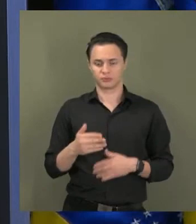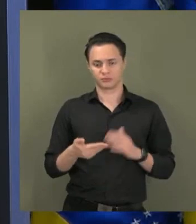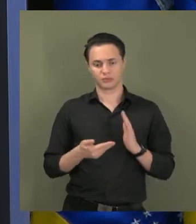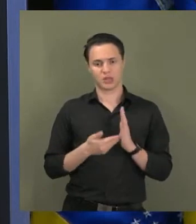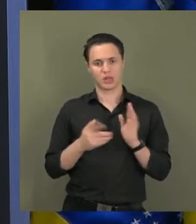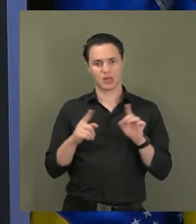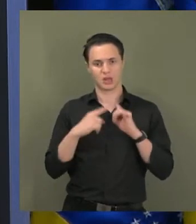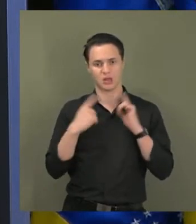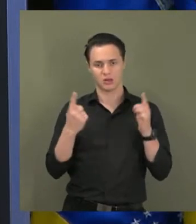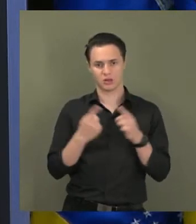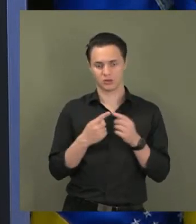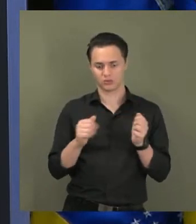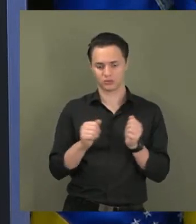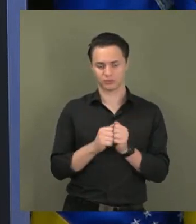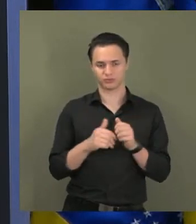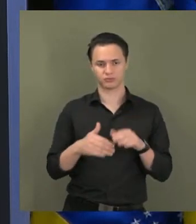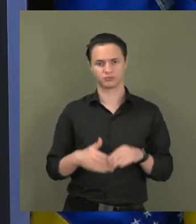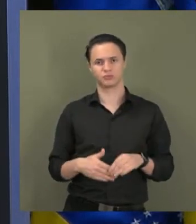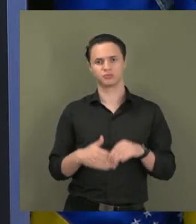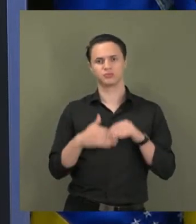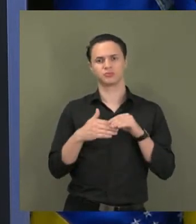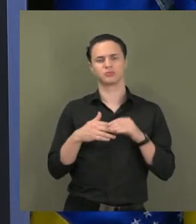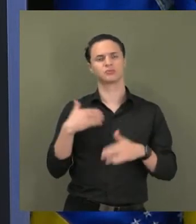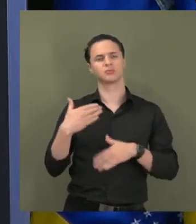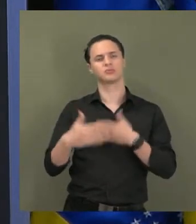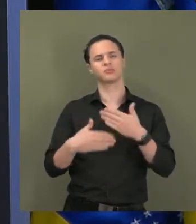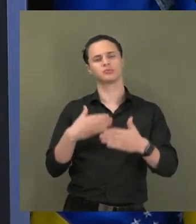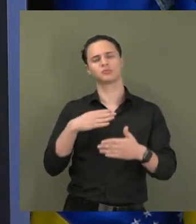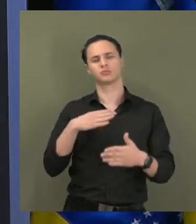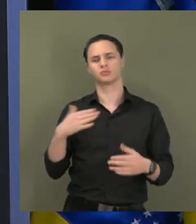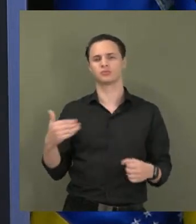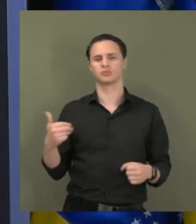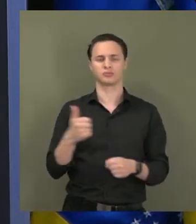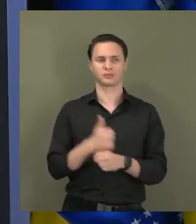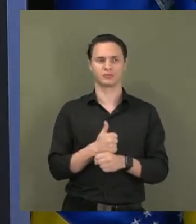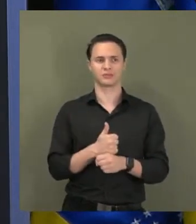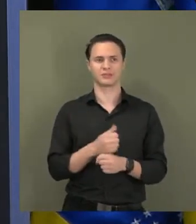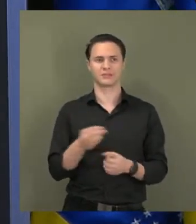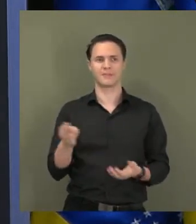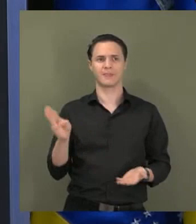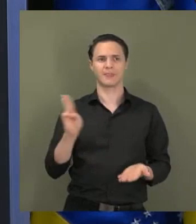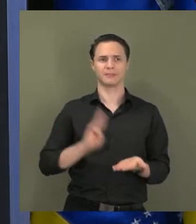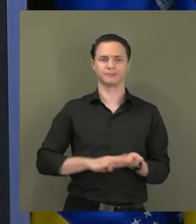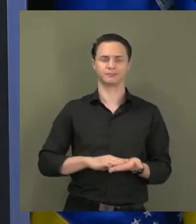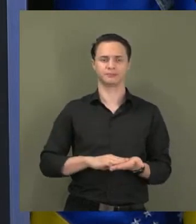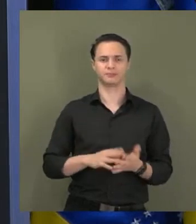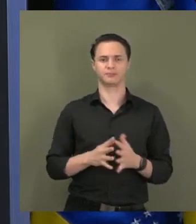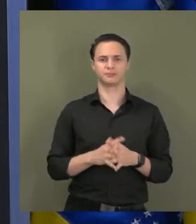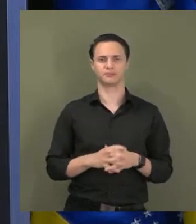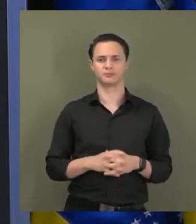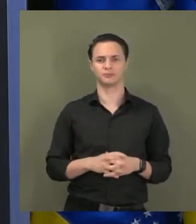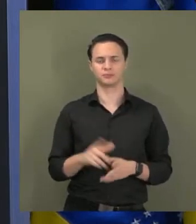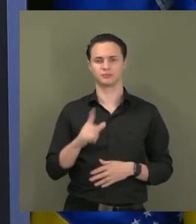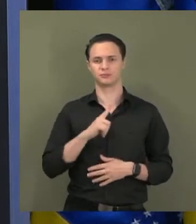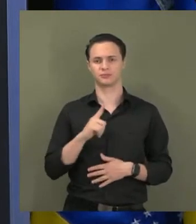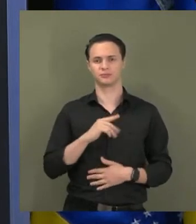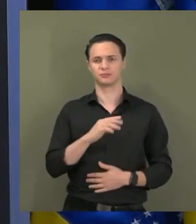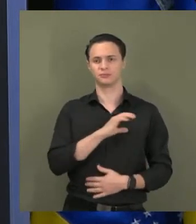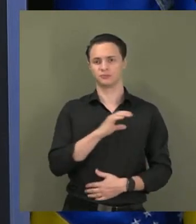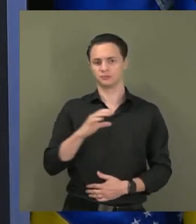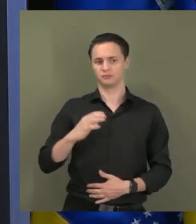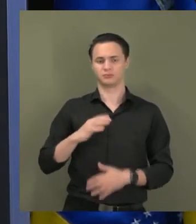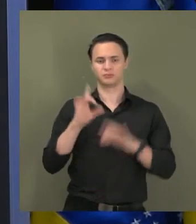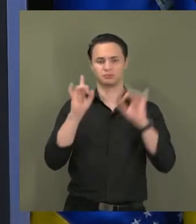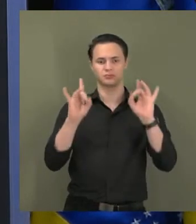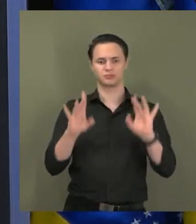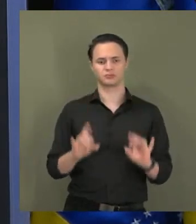líderes partidários que logo em seguida substituíram membros, coincidentemente, da comissão